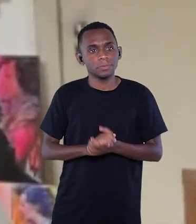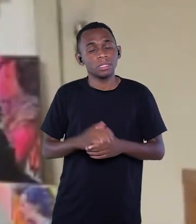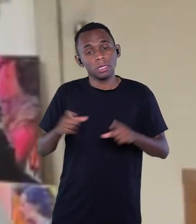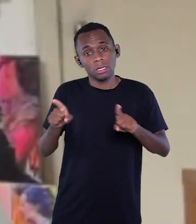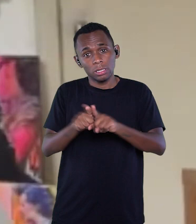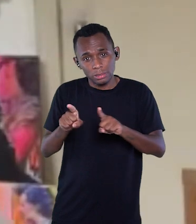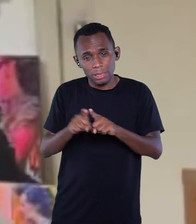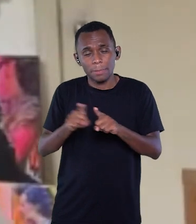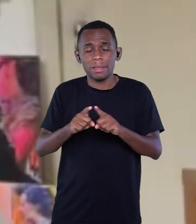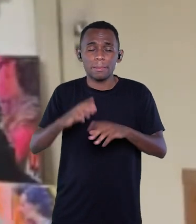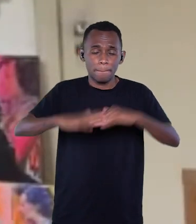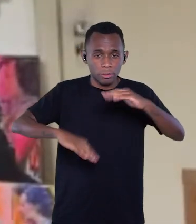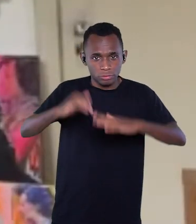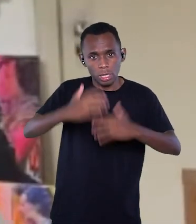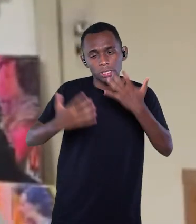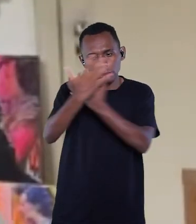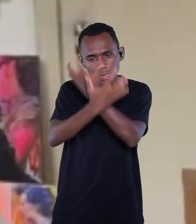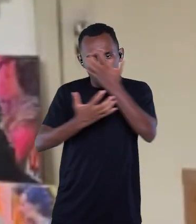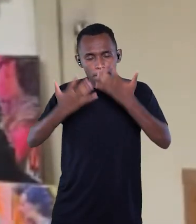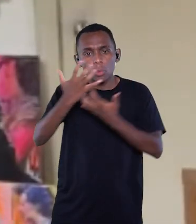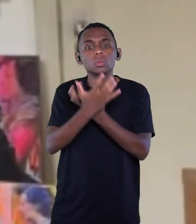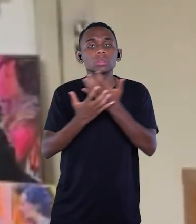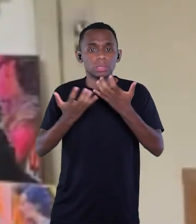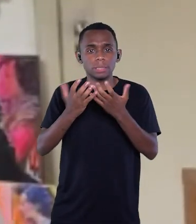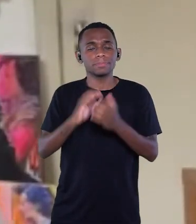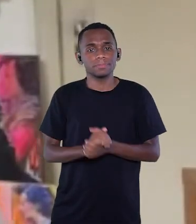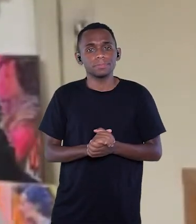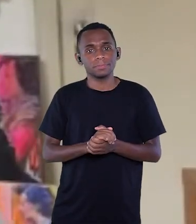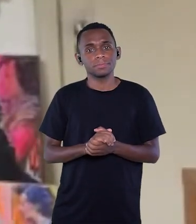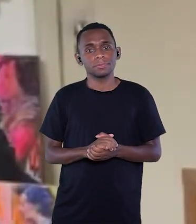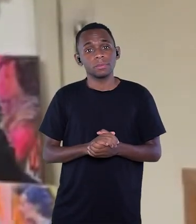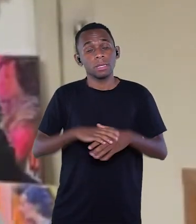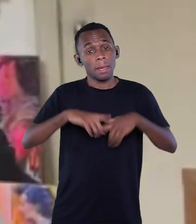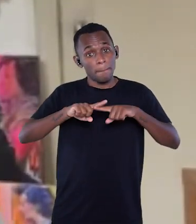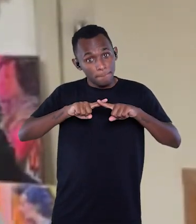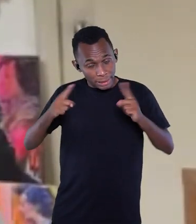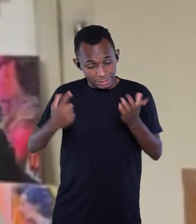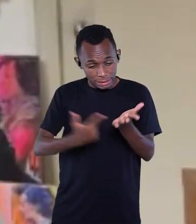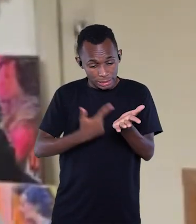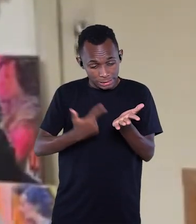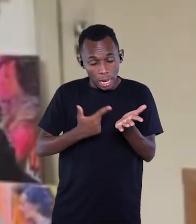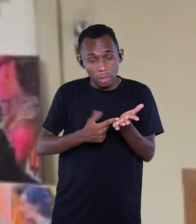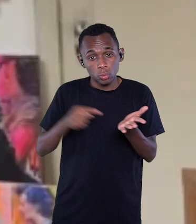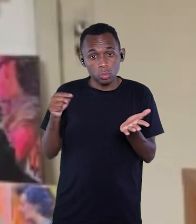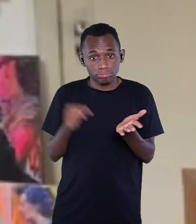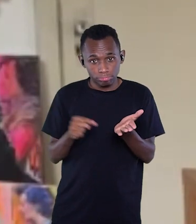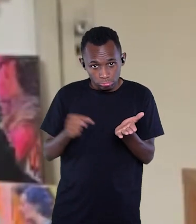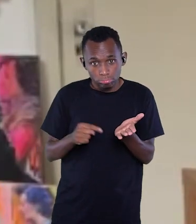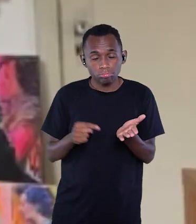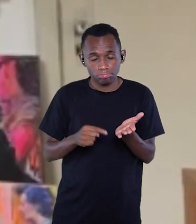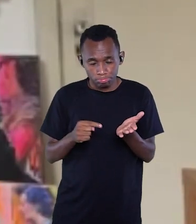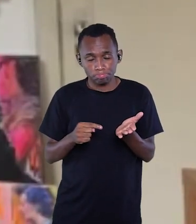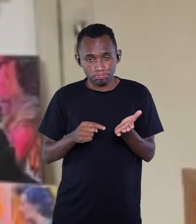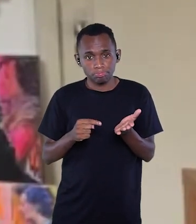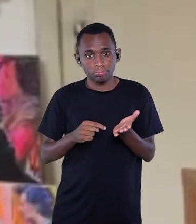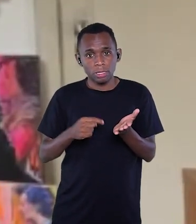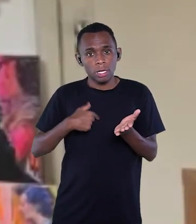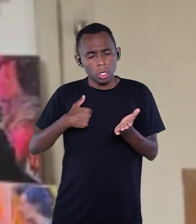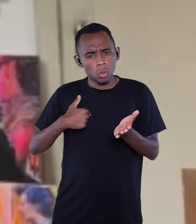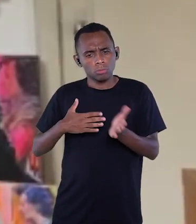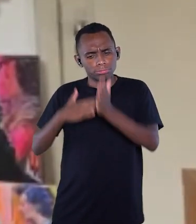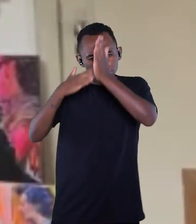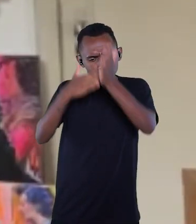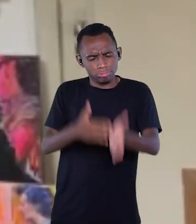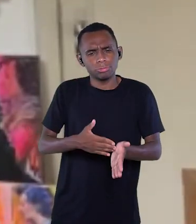e também músicos, enfim, mas a literatura eu fui correndo